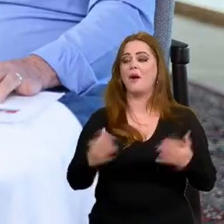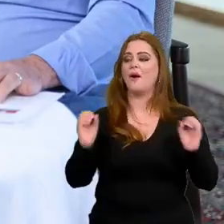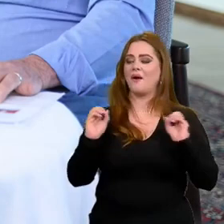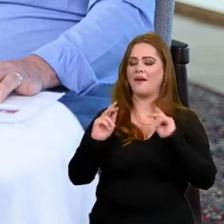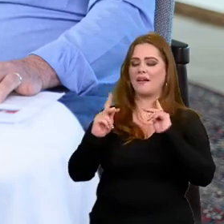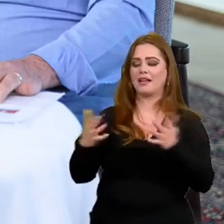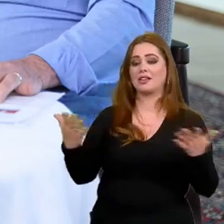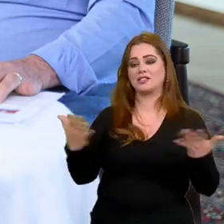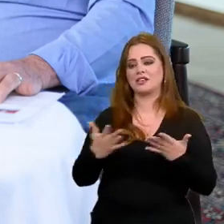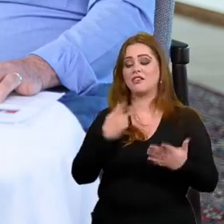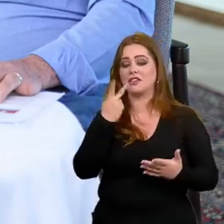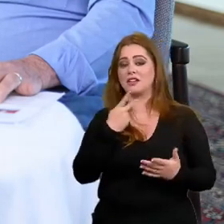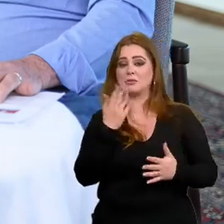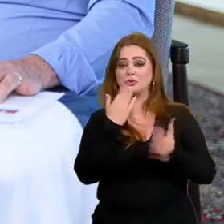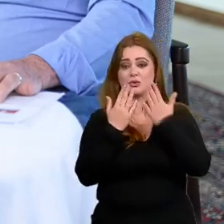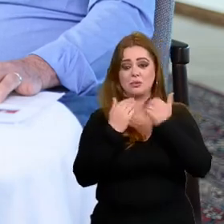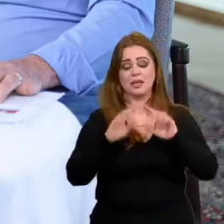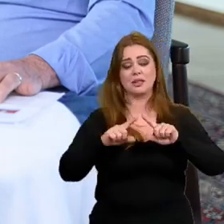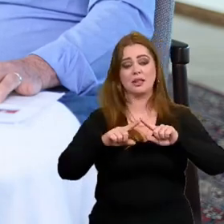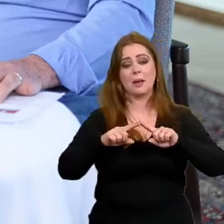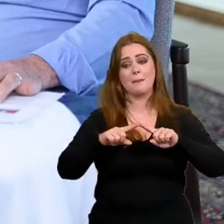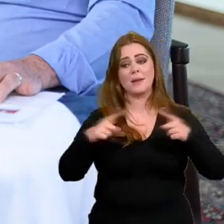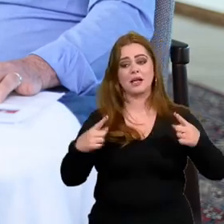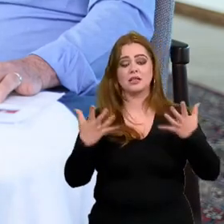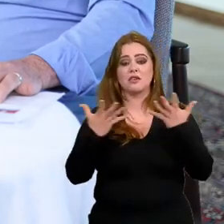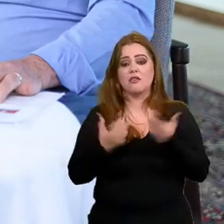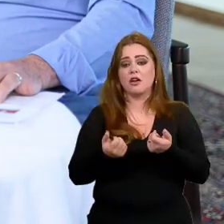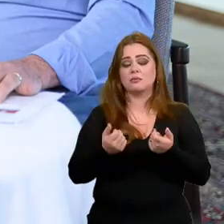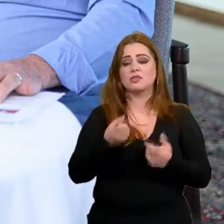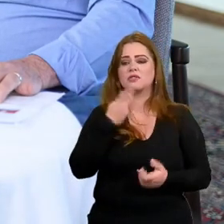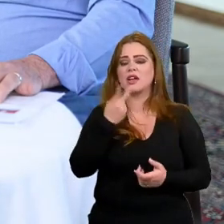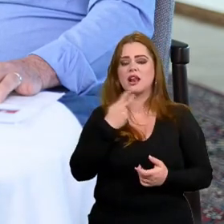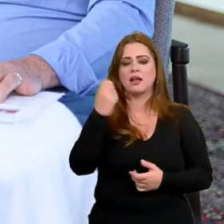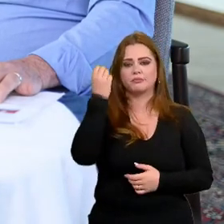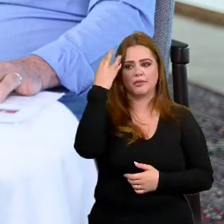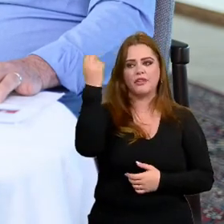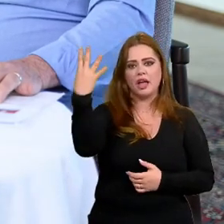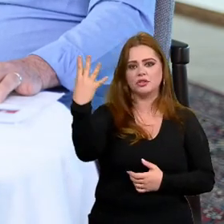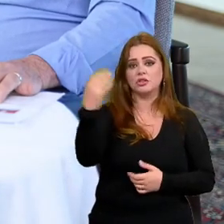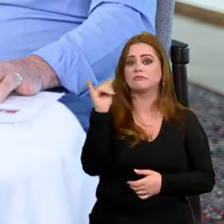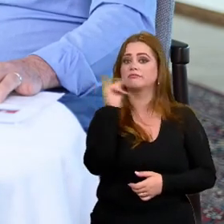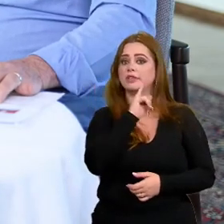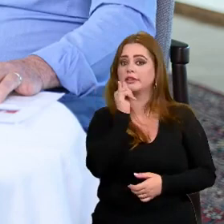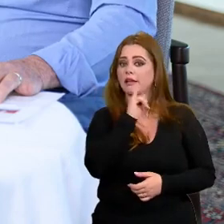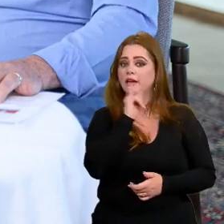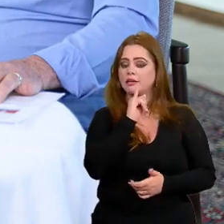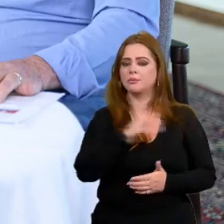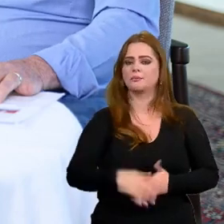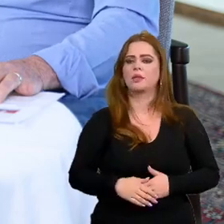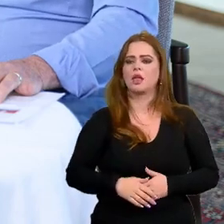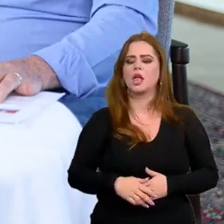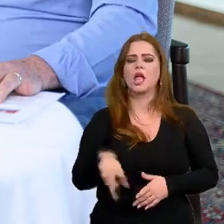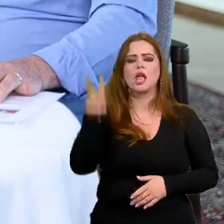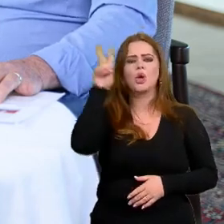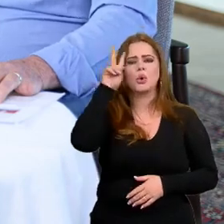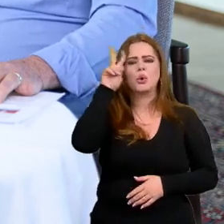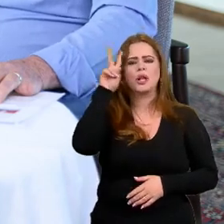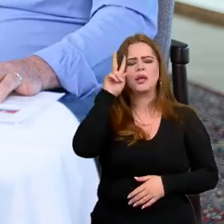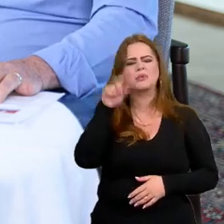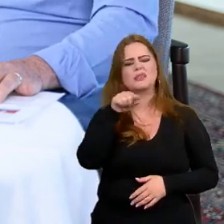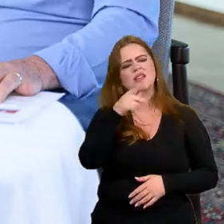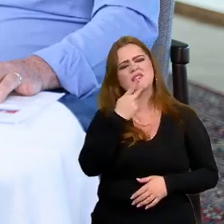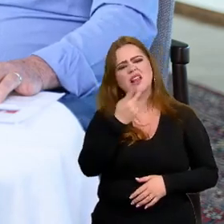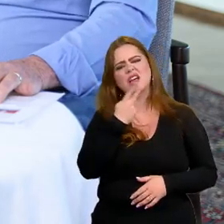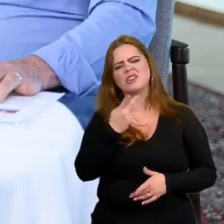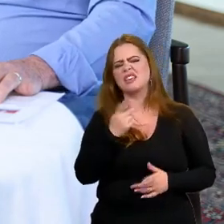falar dessa viagem. Itália, né? Eu me lembro de você falar muito dessa coisa esquisita que é, né? Nós temos 30